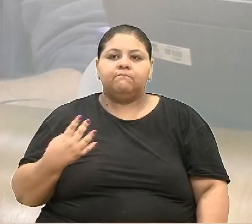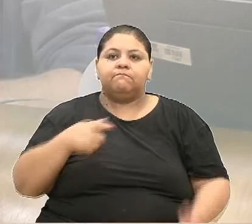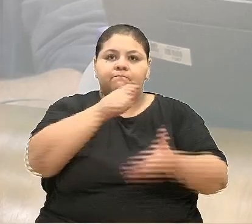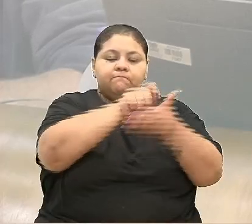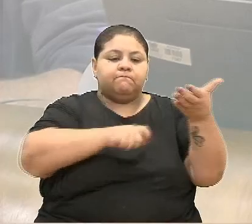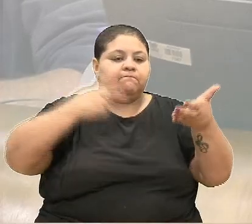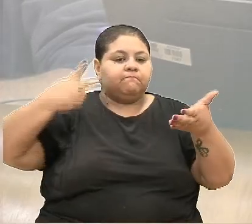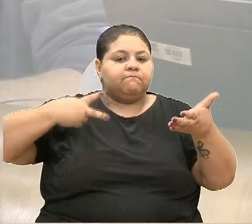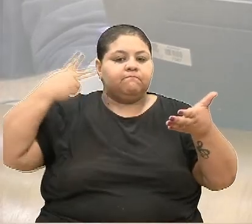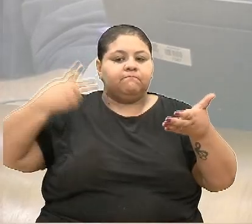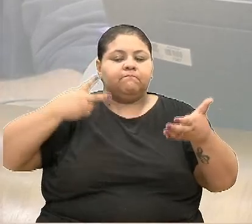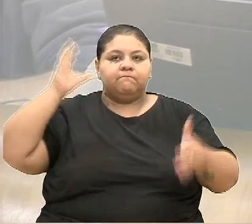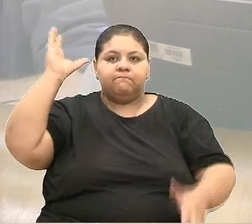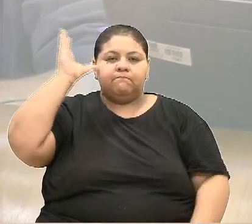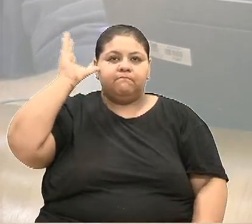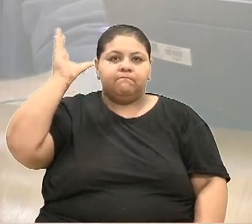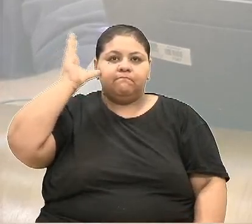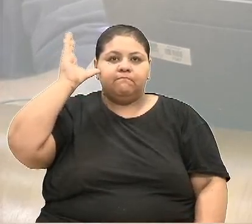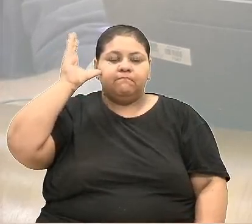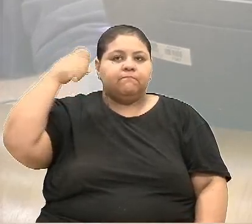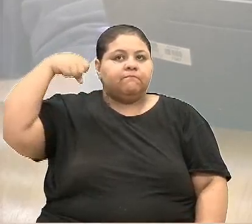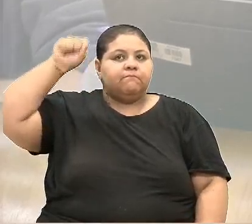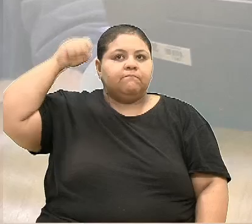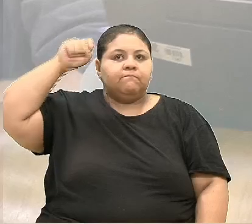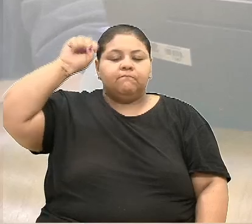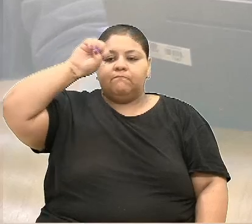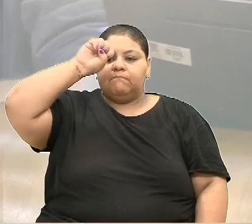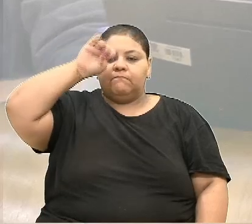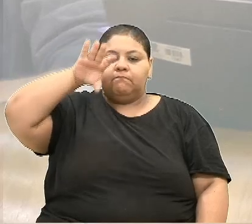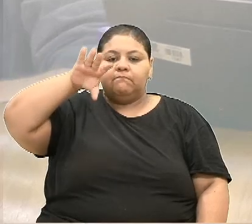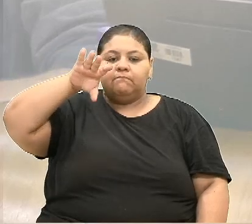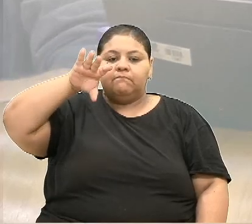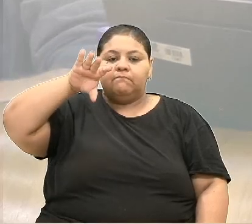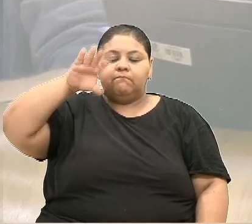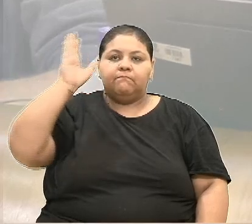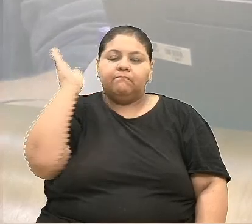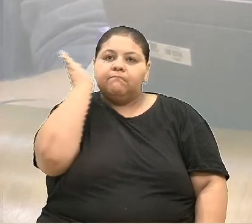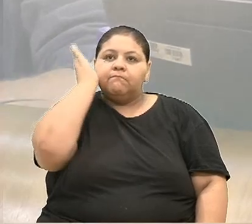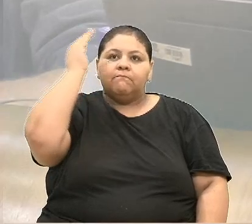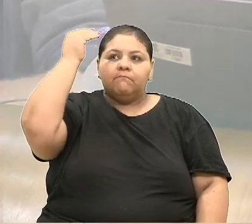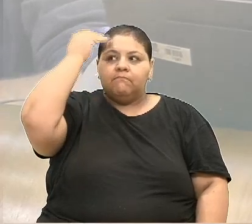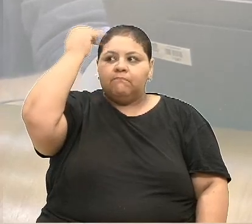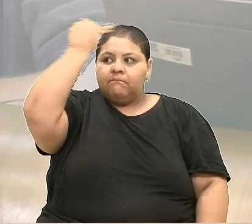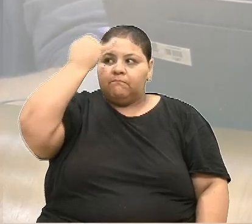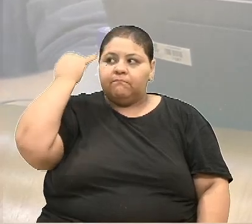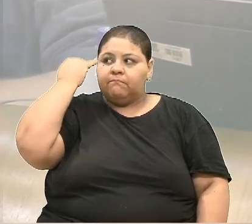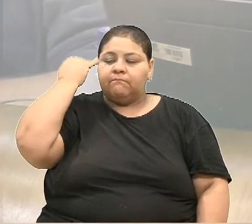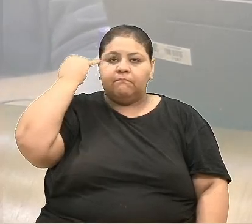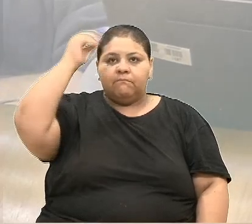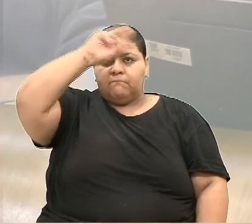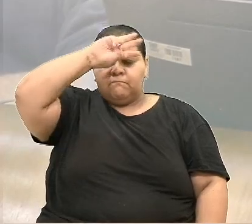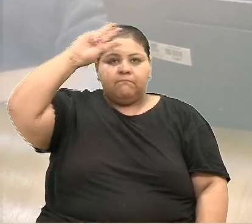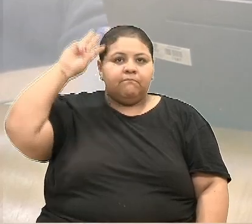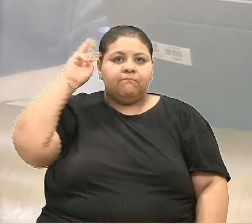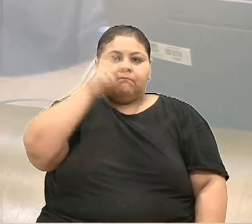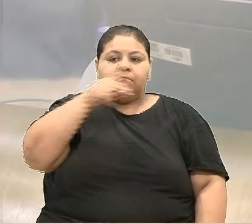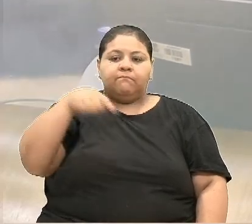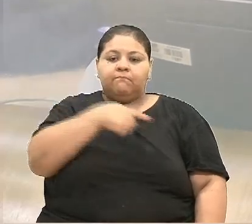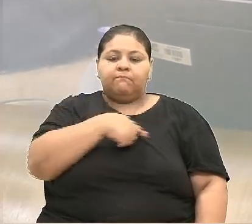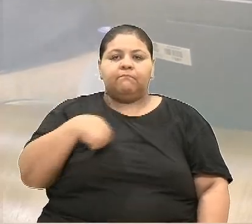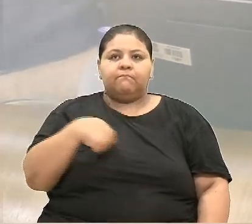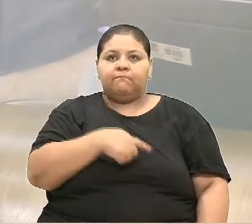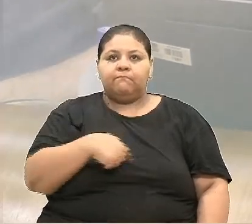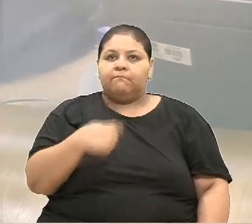pelo vereador Omir Cadore, vereador Clóvis de Oliveira, Elisandro Fiuza, Felipe Grêmio-Maier, Zé D'Ambros, Juliano Valim, Ricardo Zanquim e Velocino